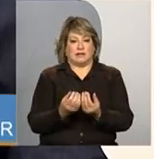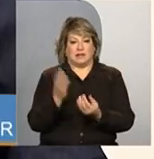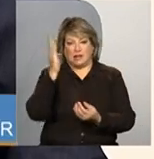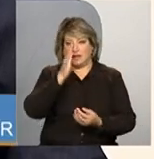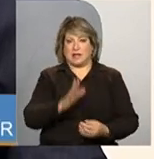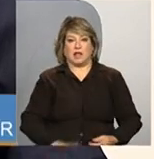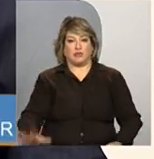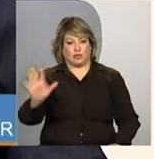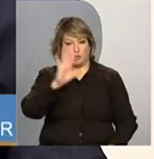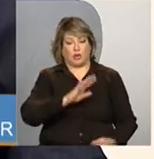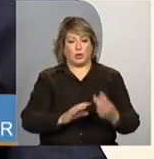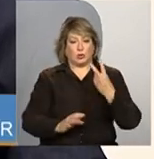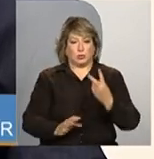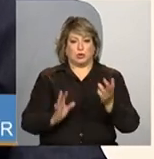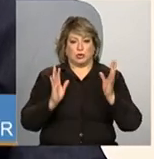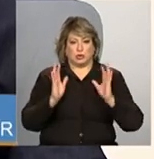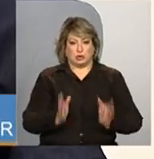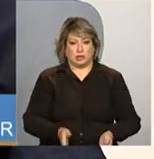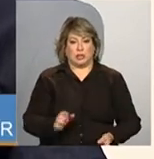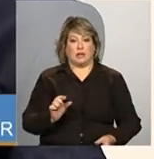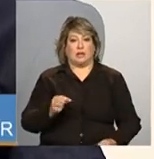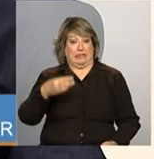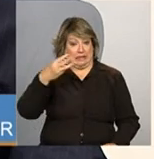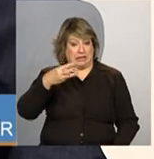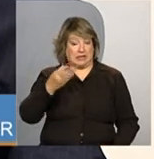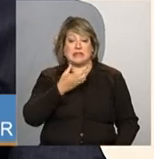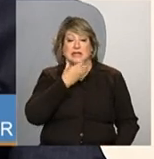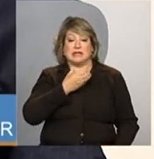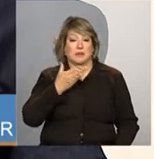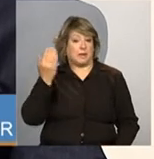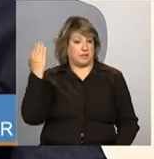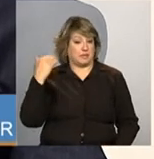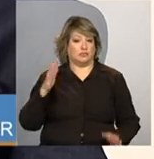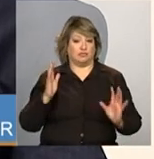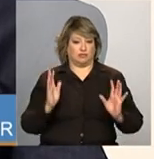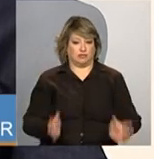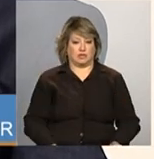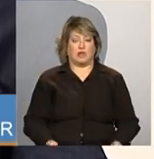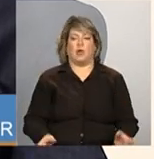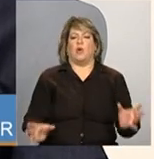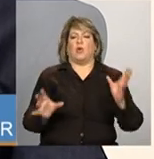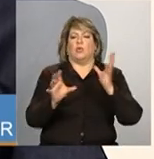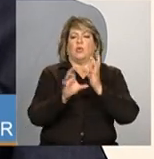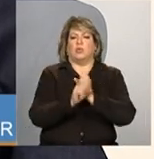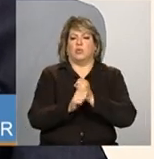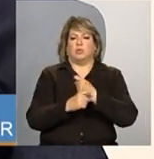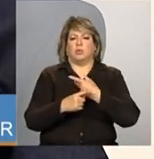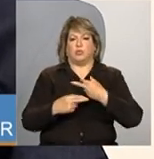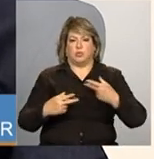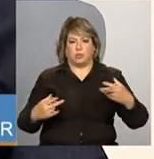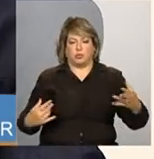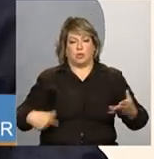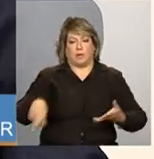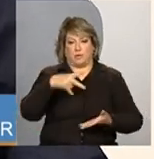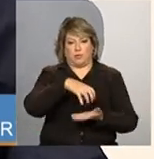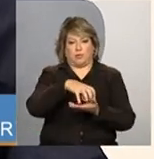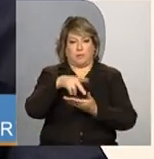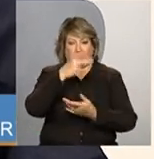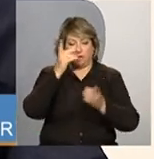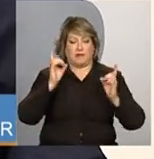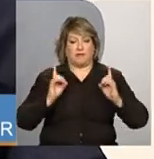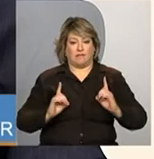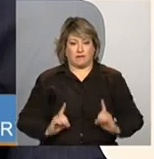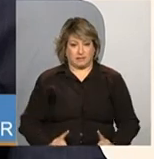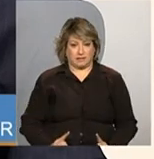agora a terceira em dezembro do ano passado, mas ele vem com um acúmulo de demandas do movimento das pessoas com deficiência,